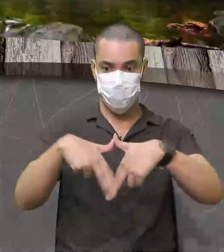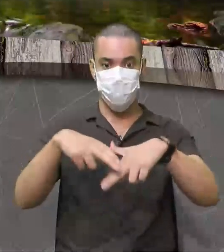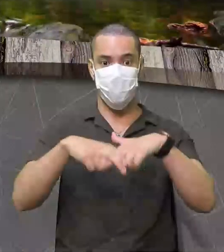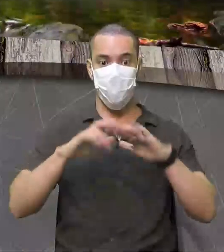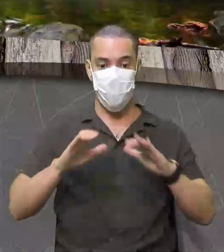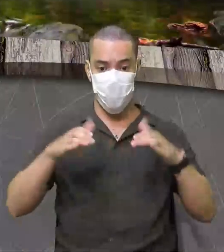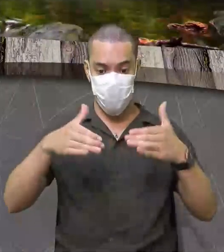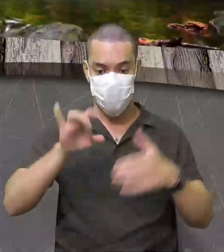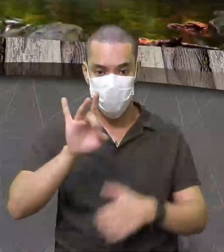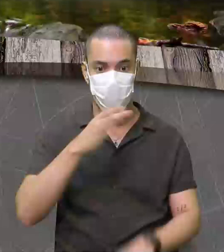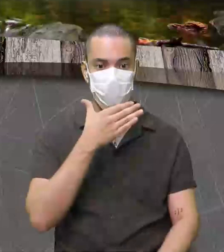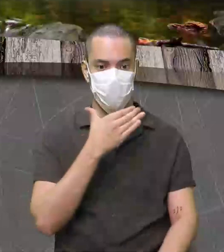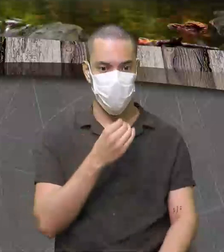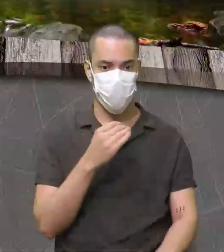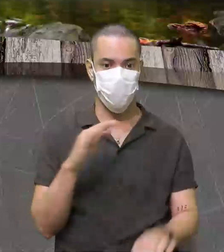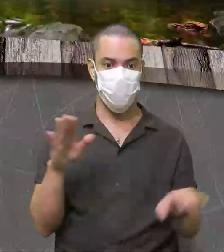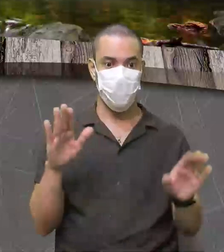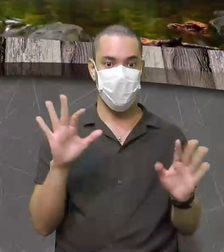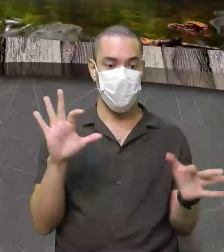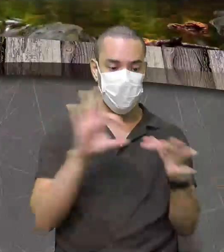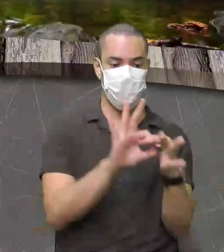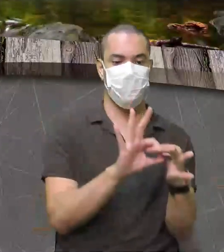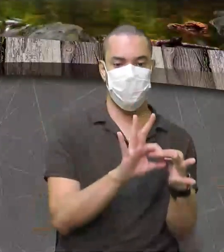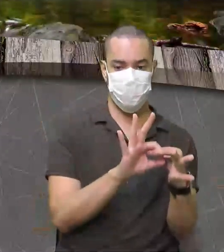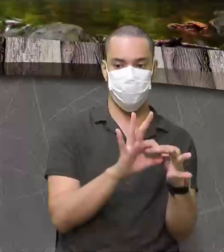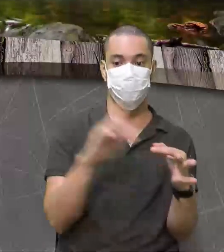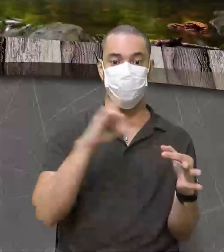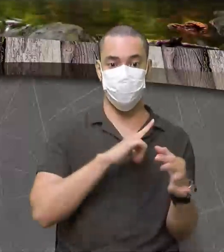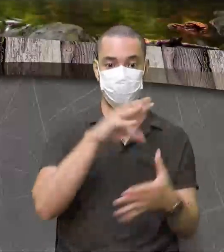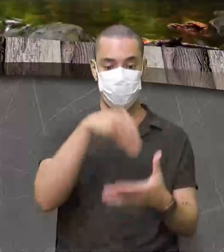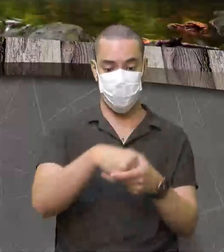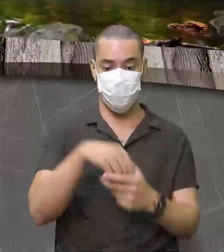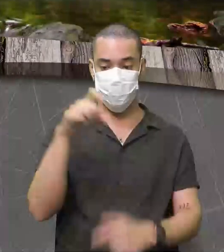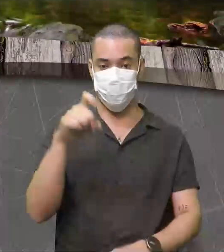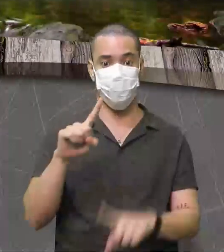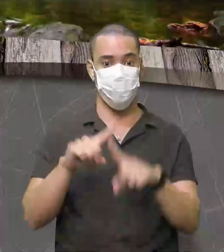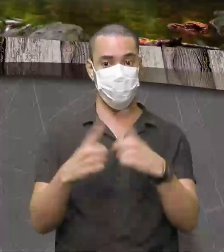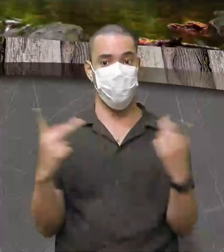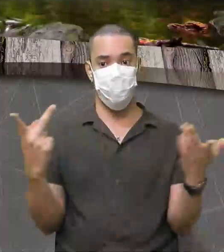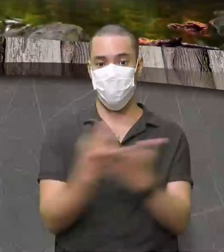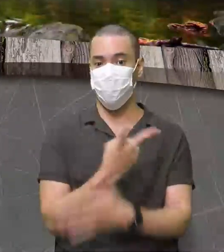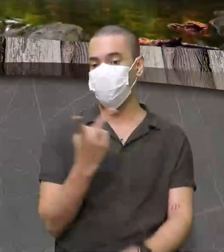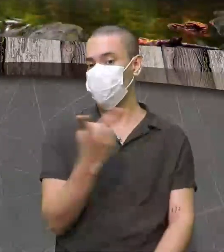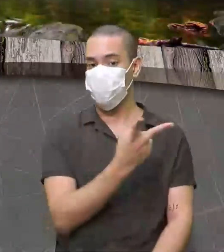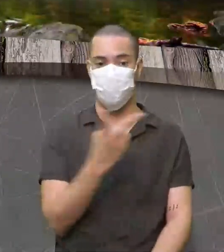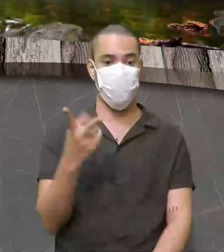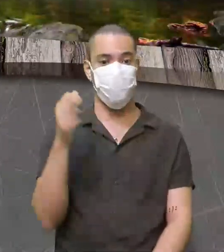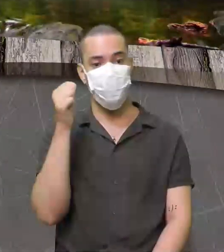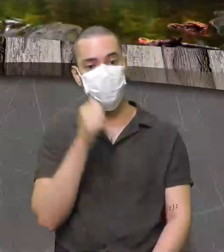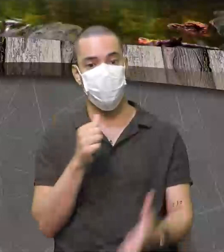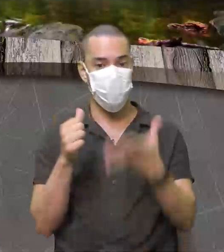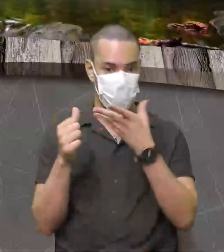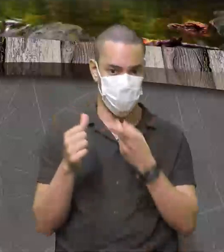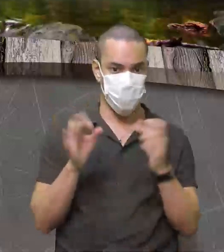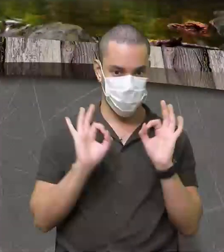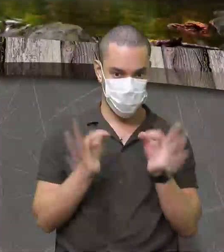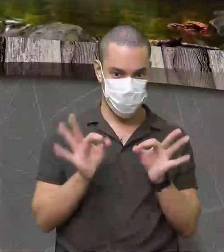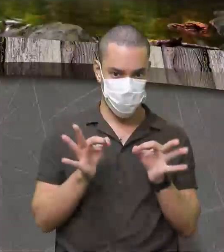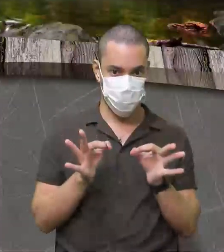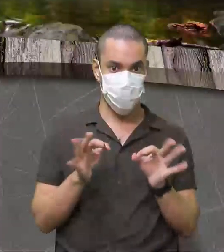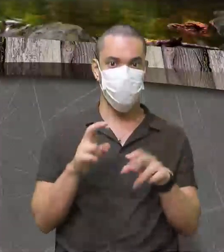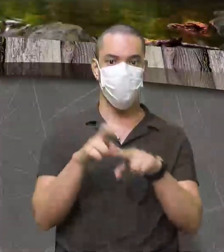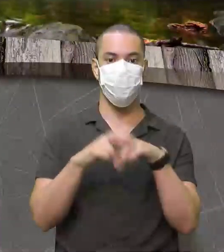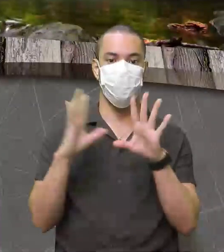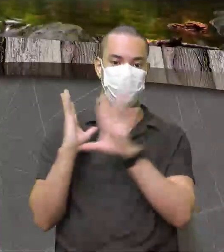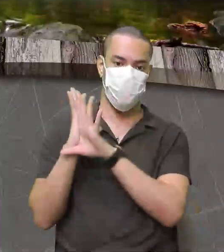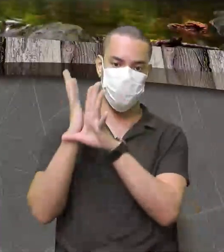homem. Ligada ao sexo, ela está no X, mas é tanto em homem quanto em mulher. Exatamente, tá, galera. Então essa foi a